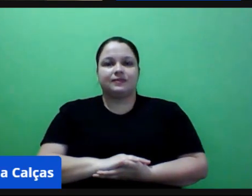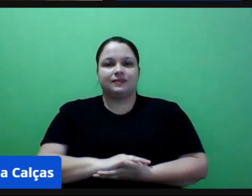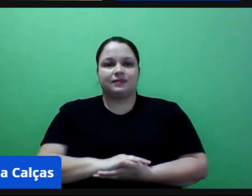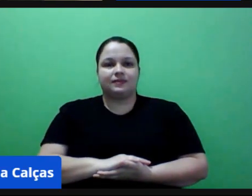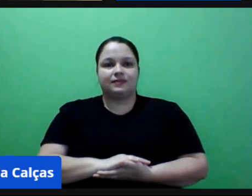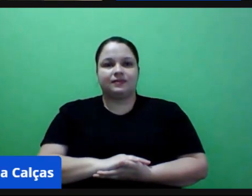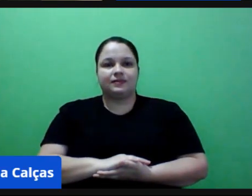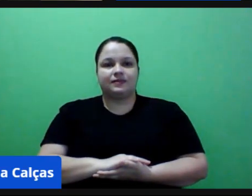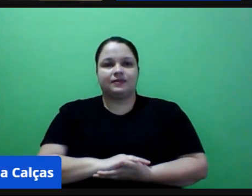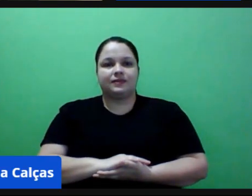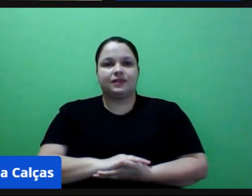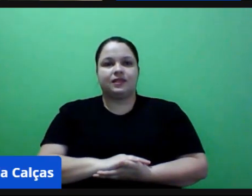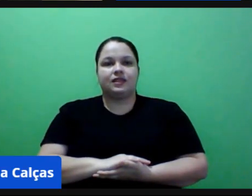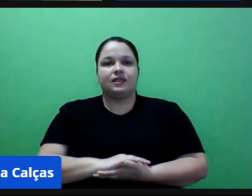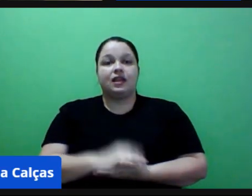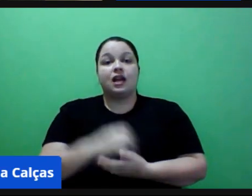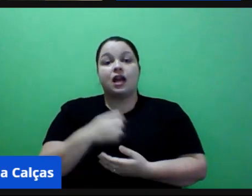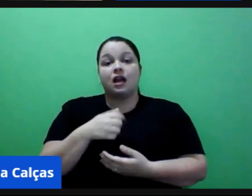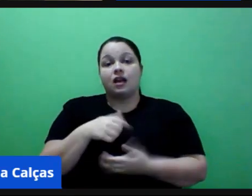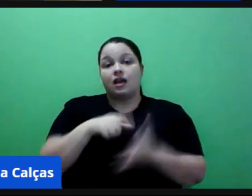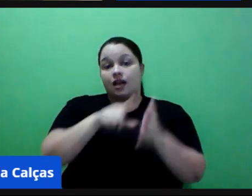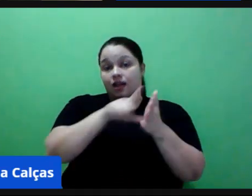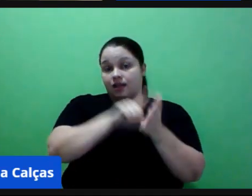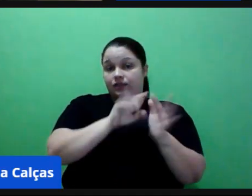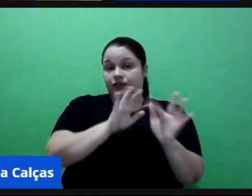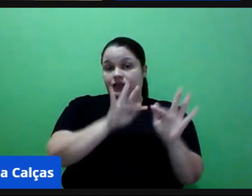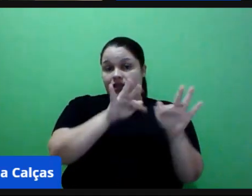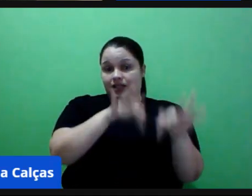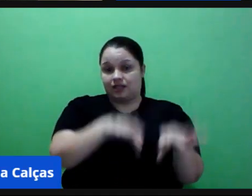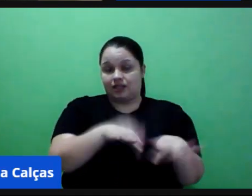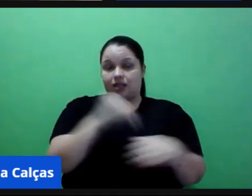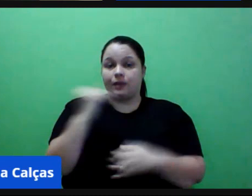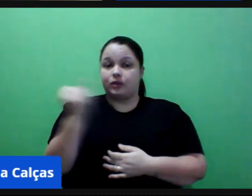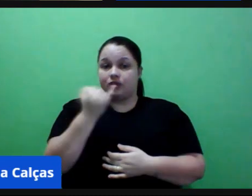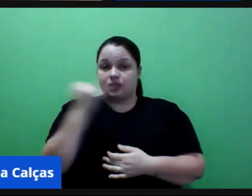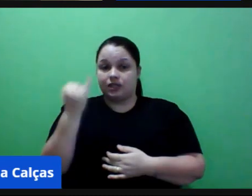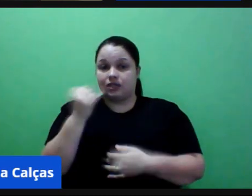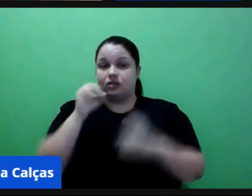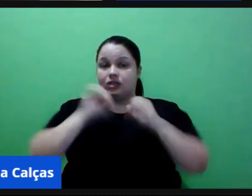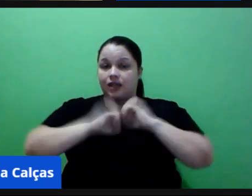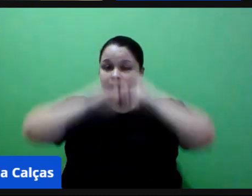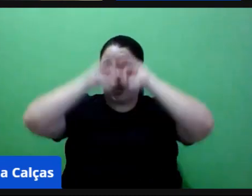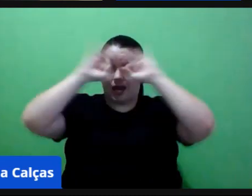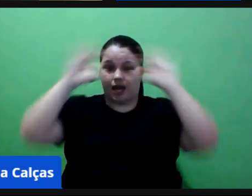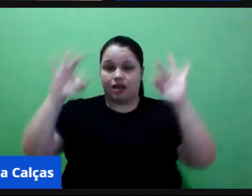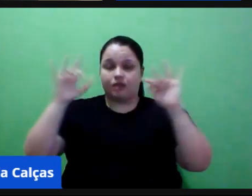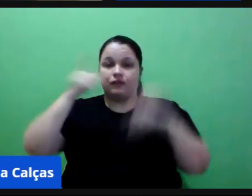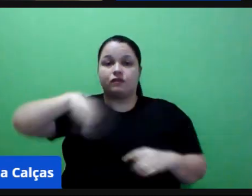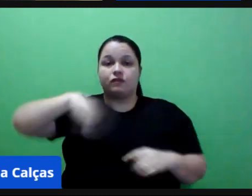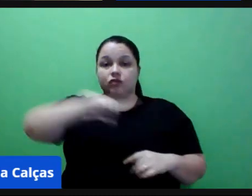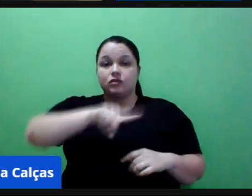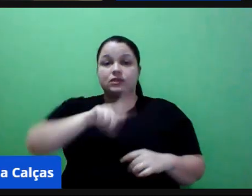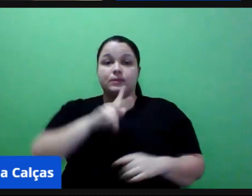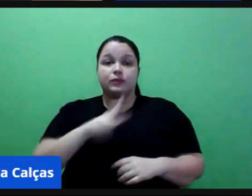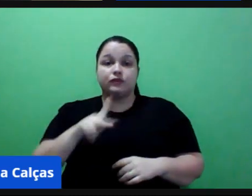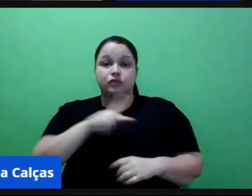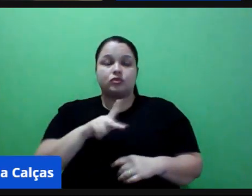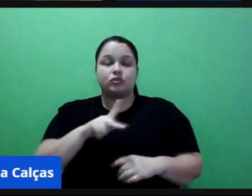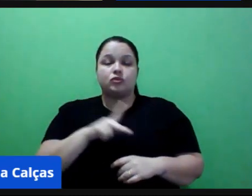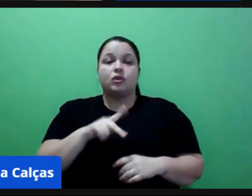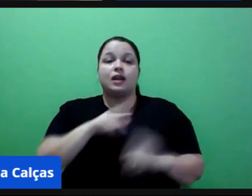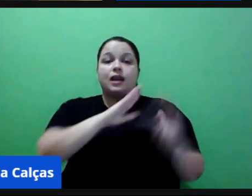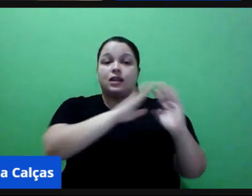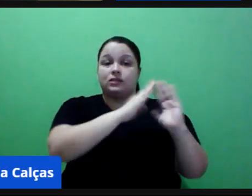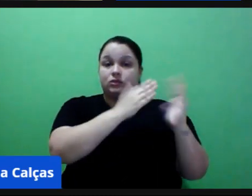para antes da gente finalizar, é importante a gente deixar claro que vocês, professores, receberão na